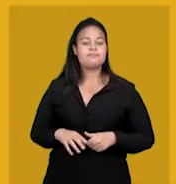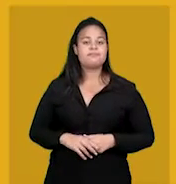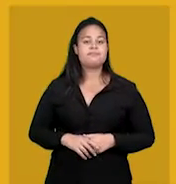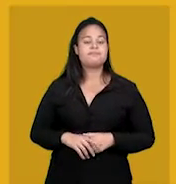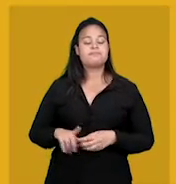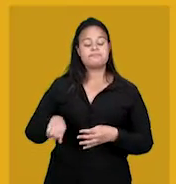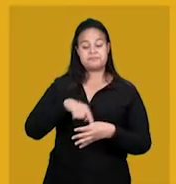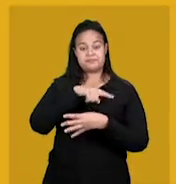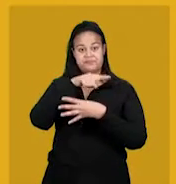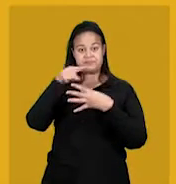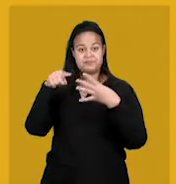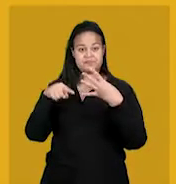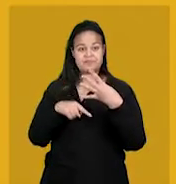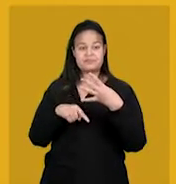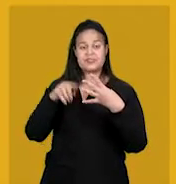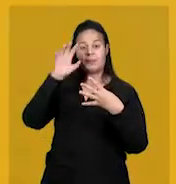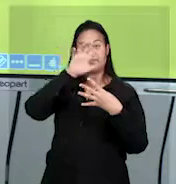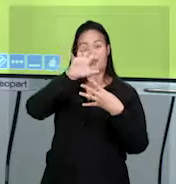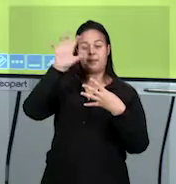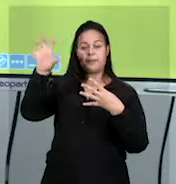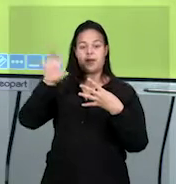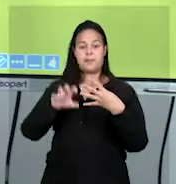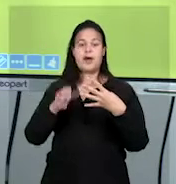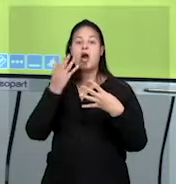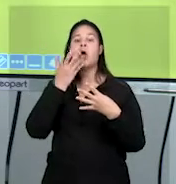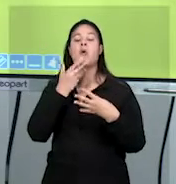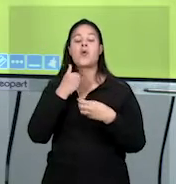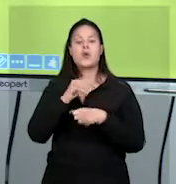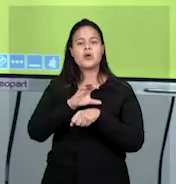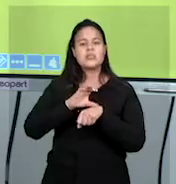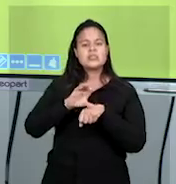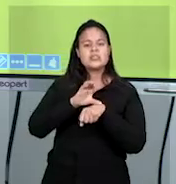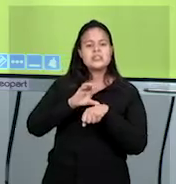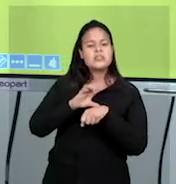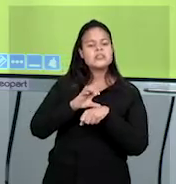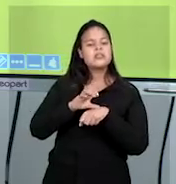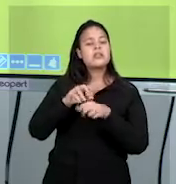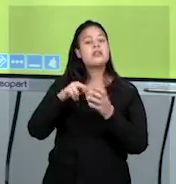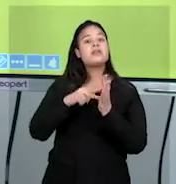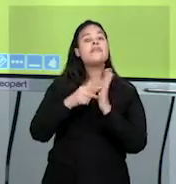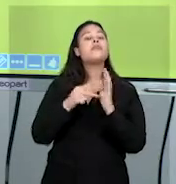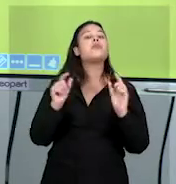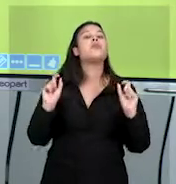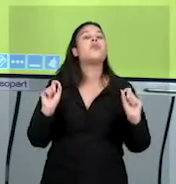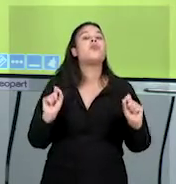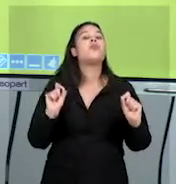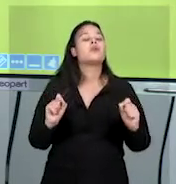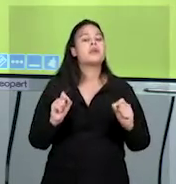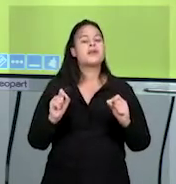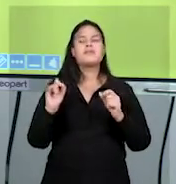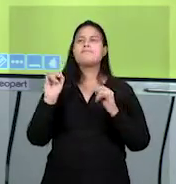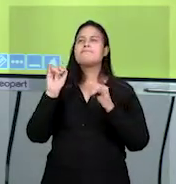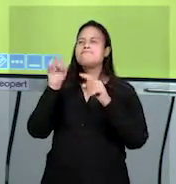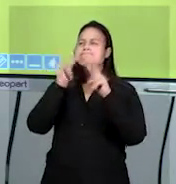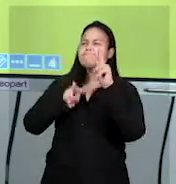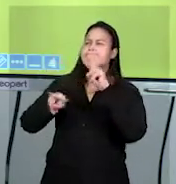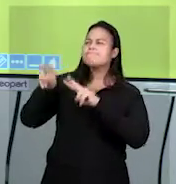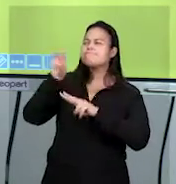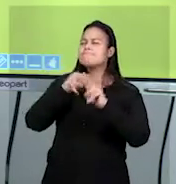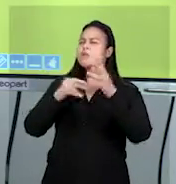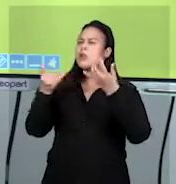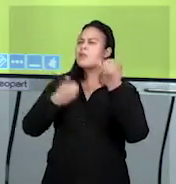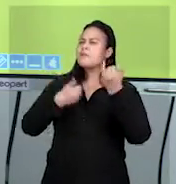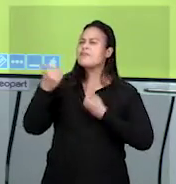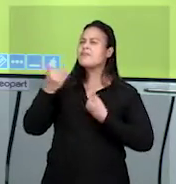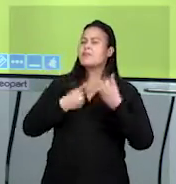Essas 4 localidades estão em cinza. Normalmente, o que significa um cinza em um mapa? Eu estou analisando uma informação e para esse